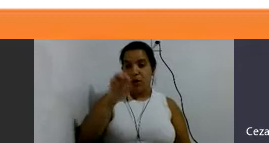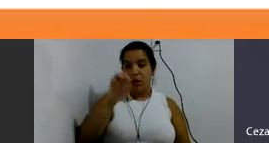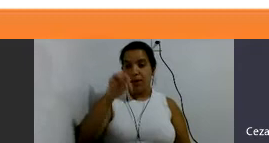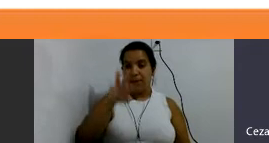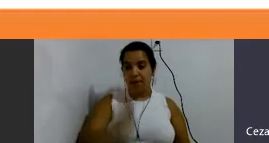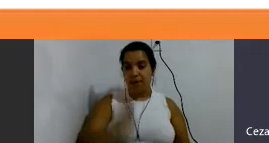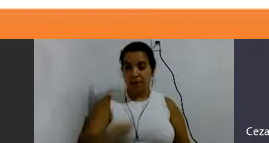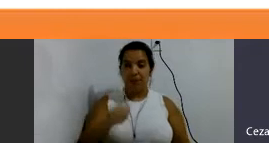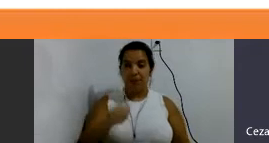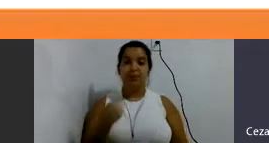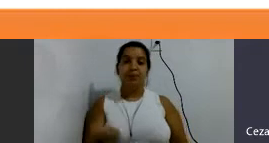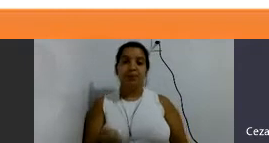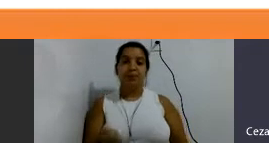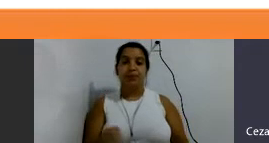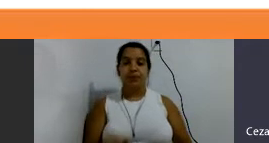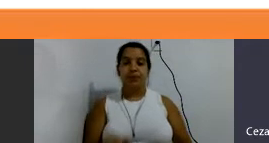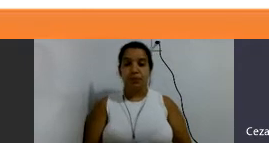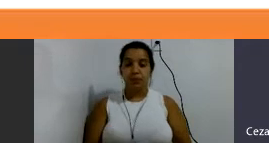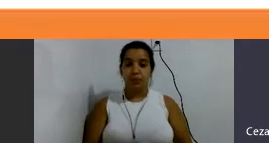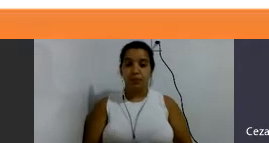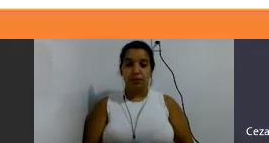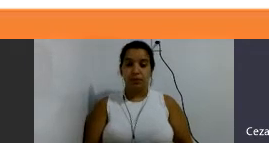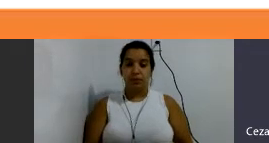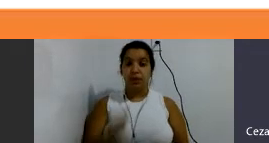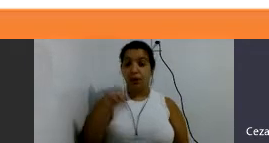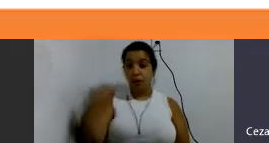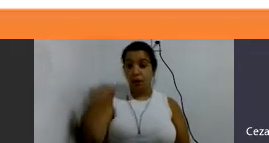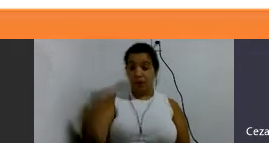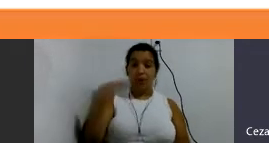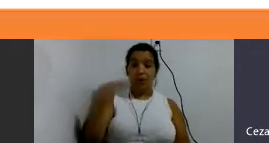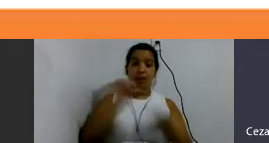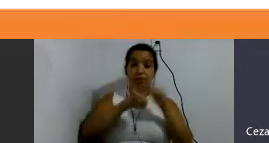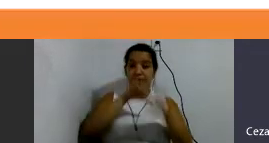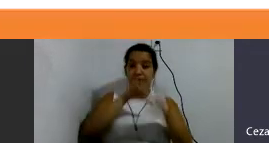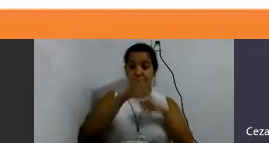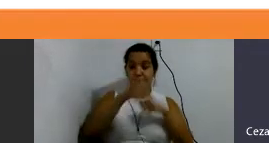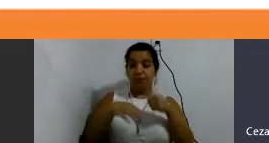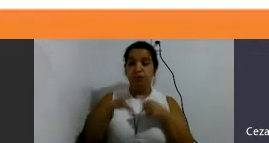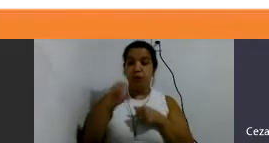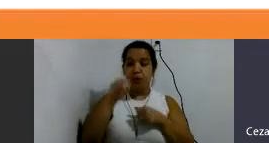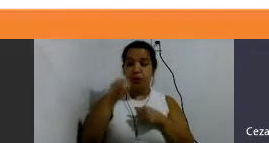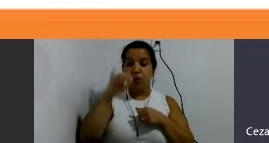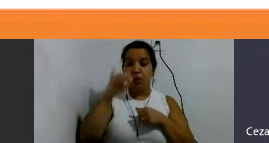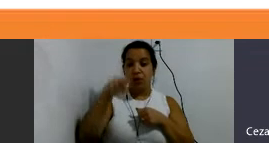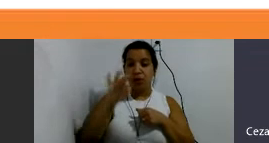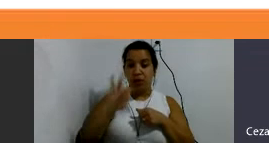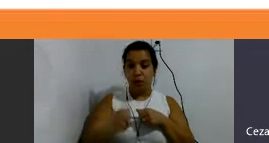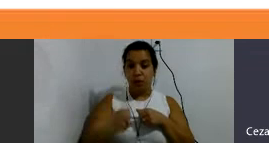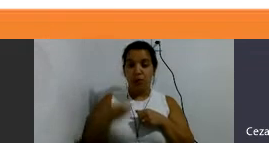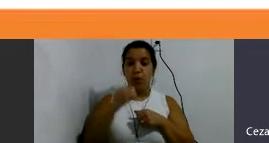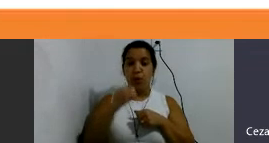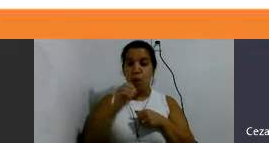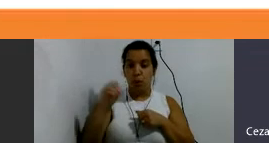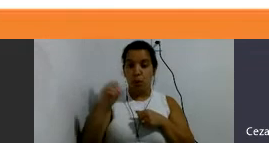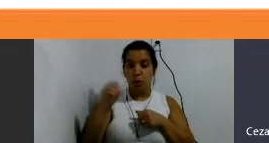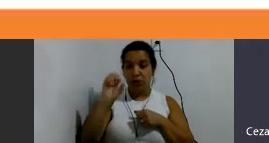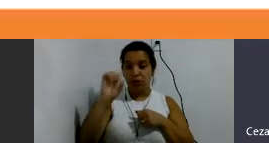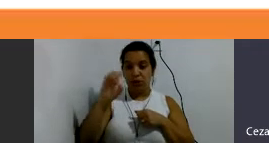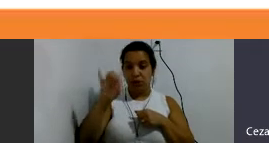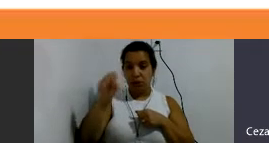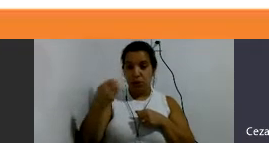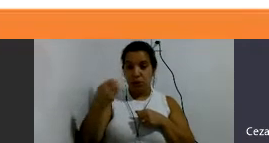que vai fecundar ele, depois vai se transformar no ocineto, o ocisto vai se